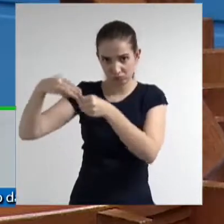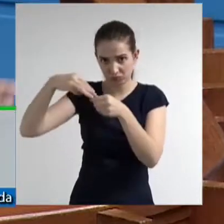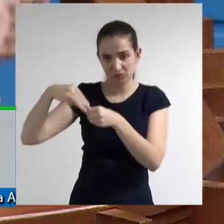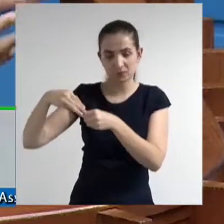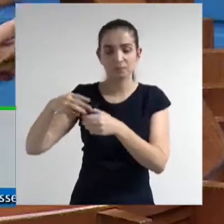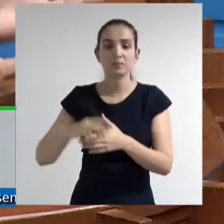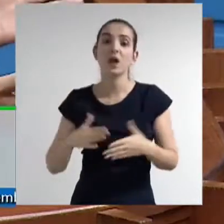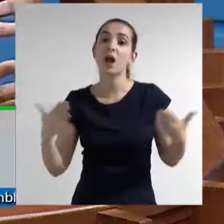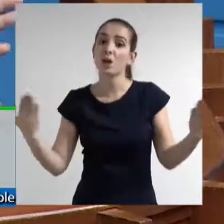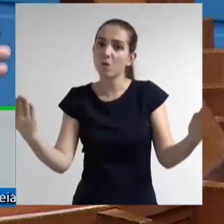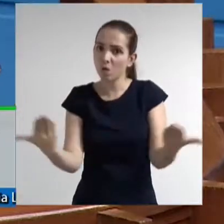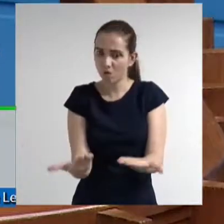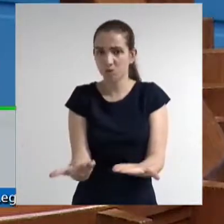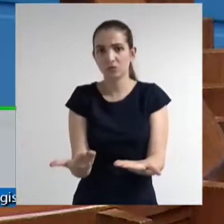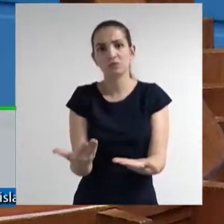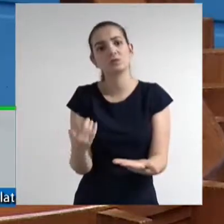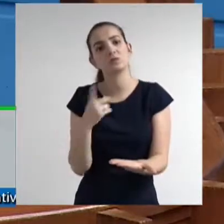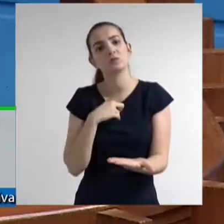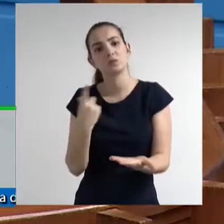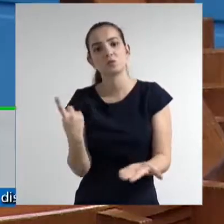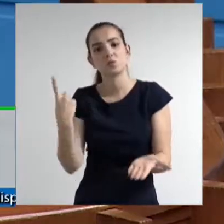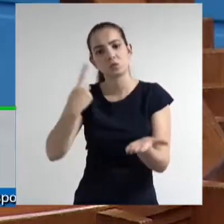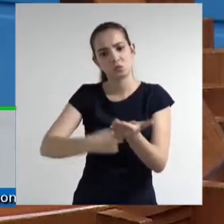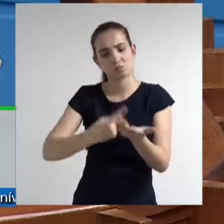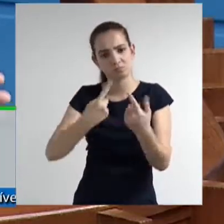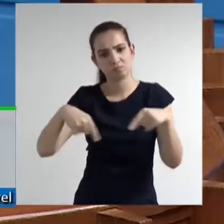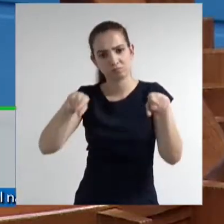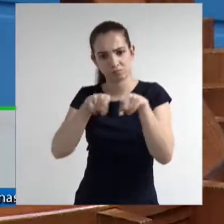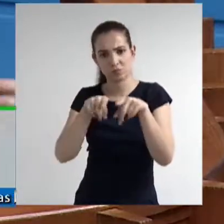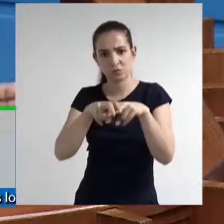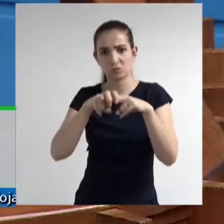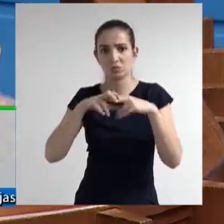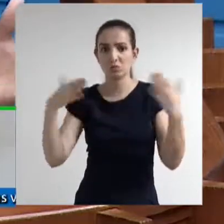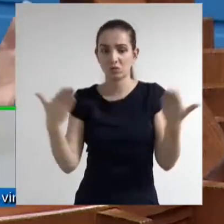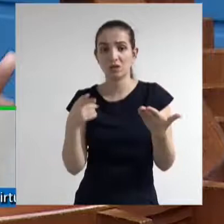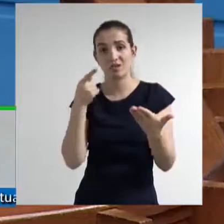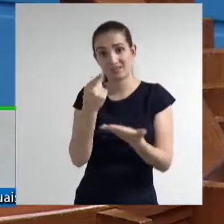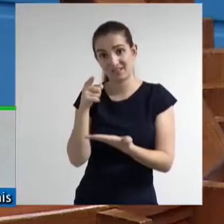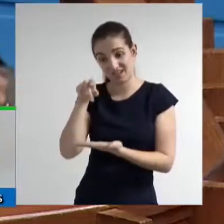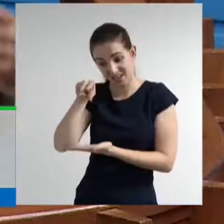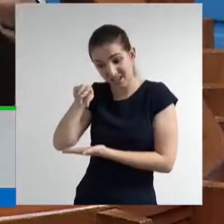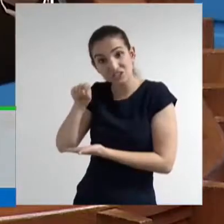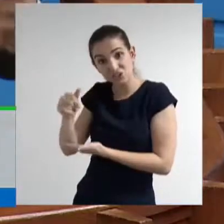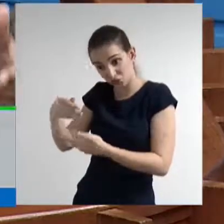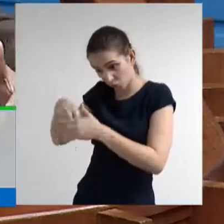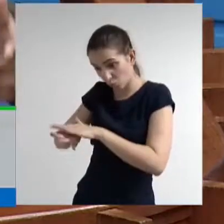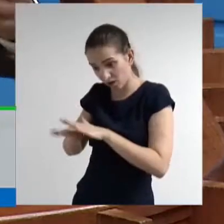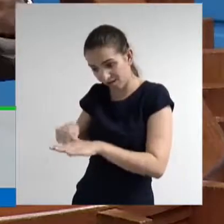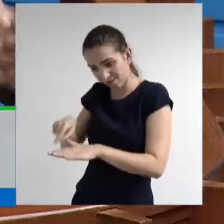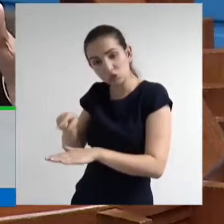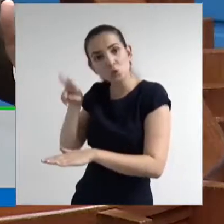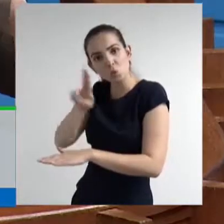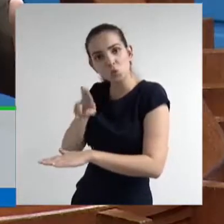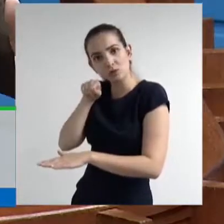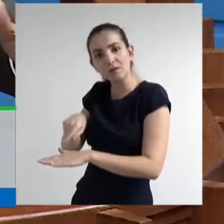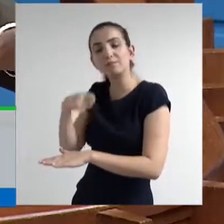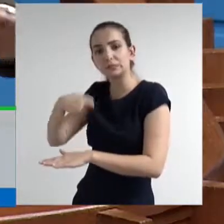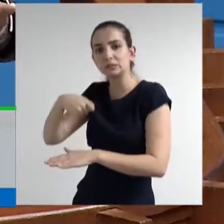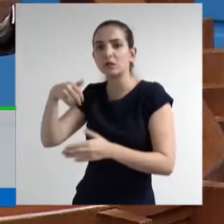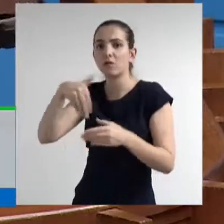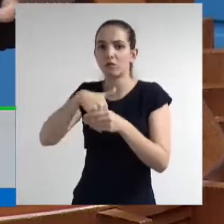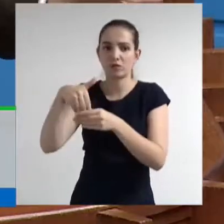e agora chegaram a um denominador comum. E para acessar esses recursos, nós precisamos fazer a votação dessa